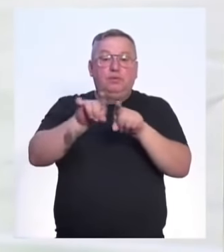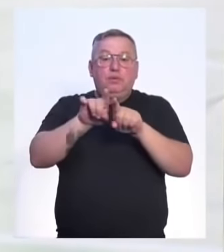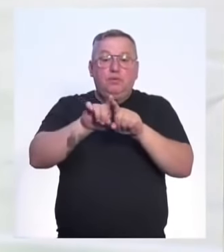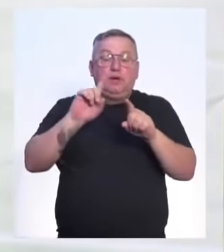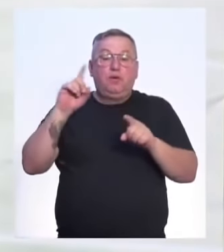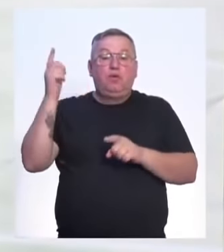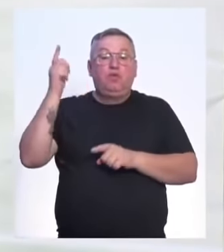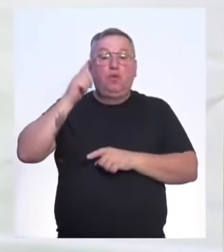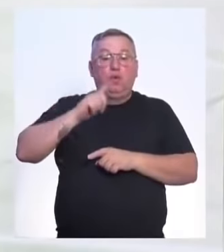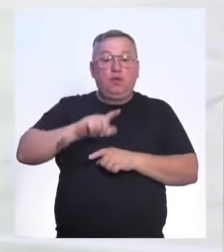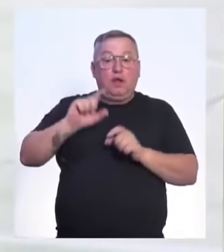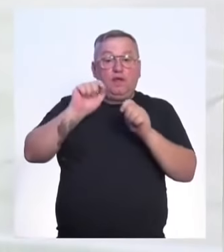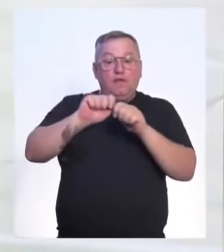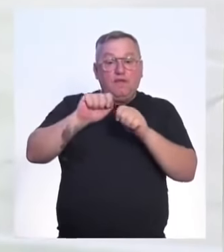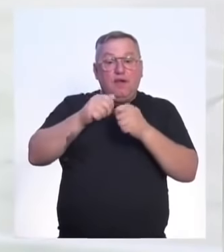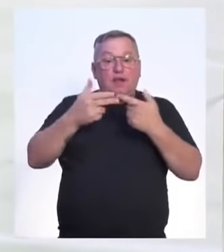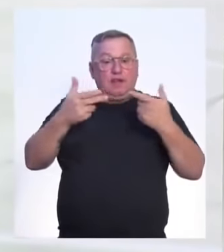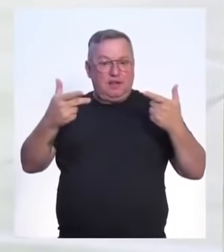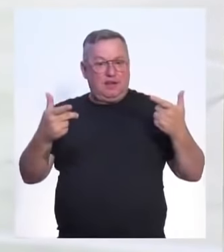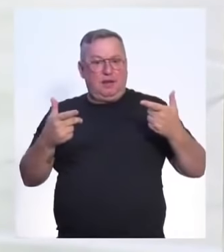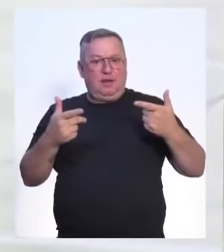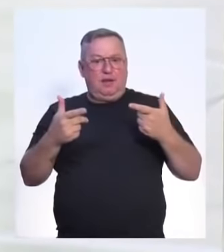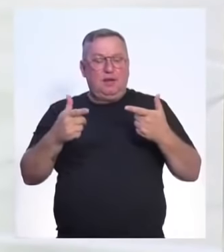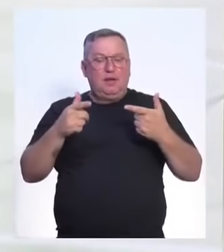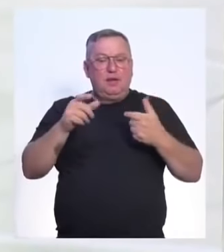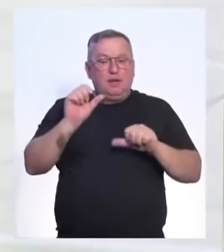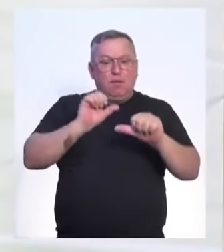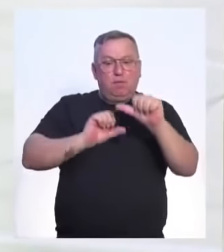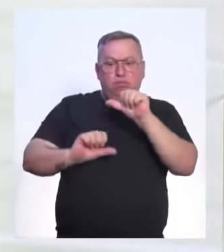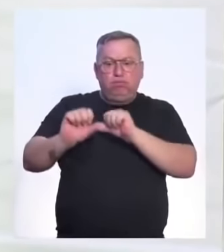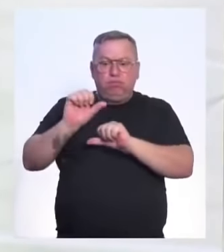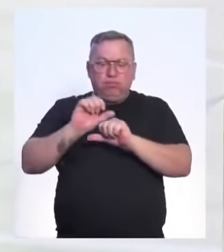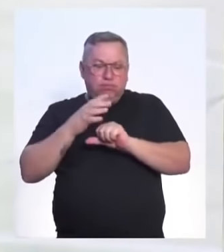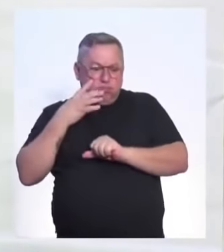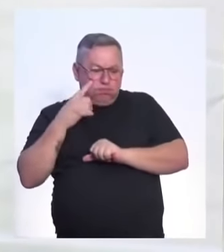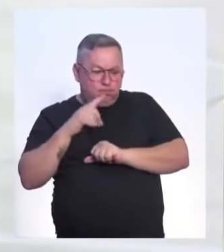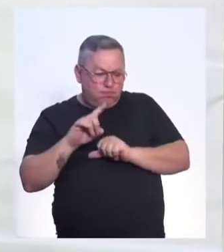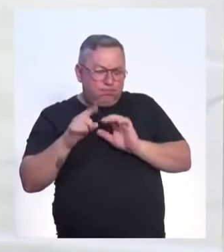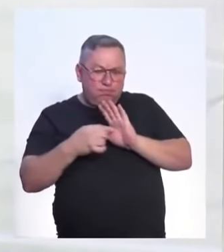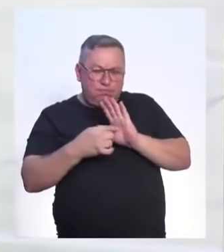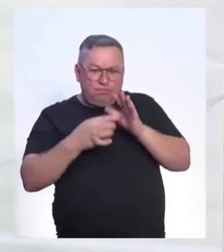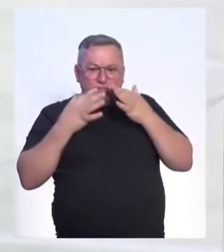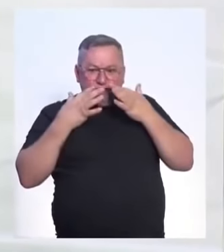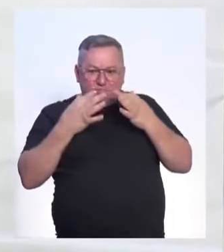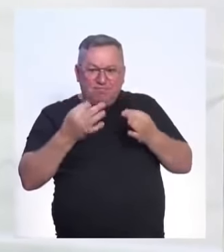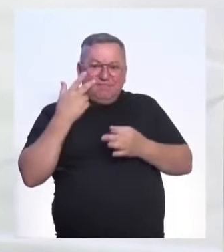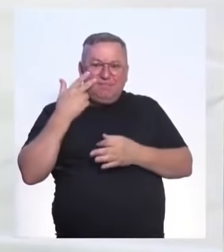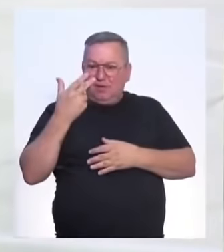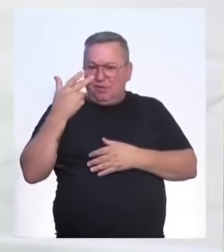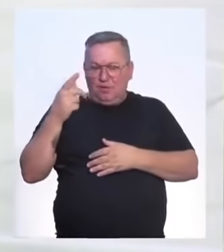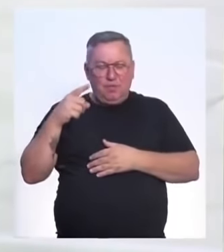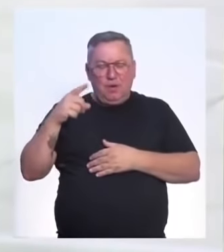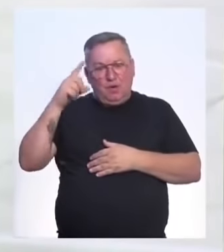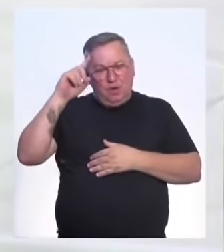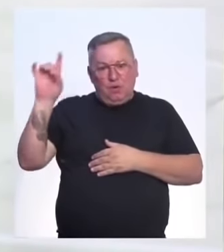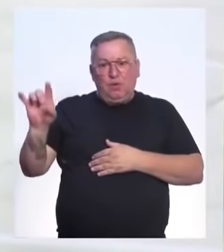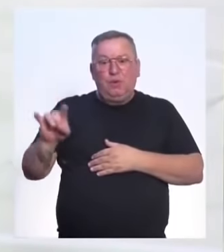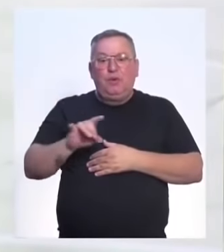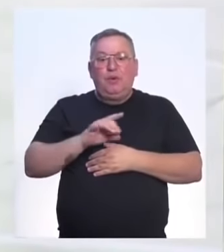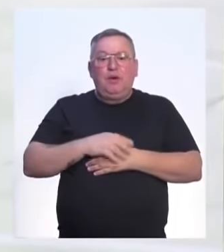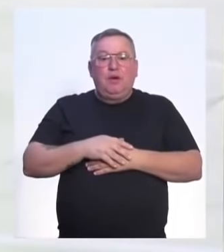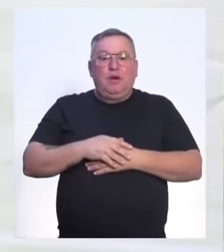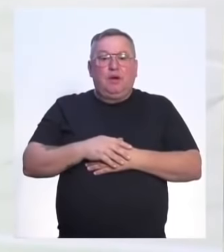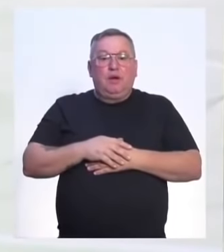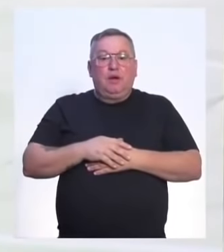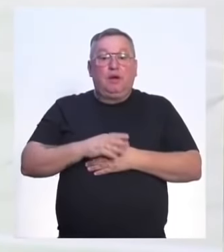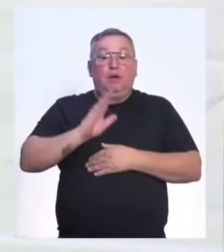gente consegue fazer essa conversão, observar isso aí, que é bastante comum na nossa rotina. Certo?